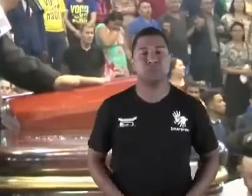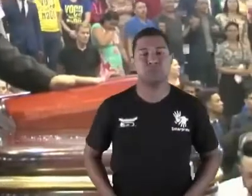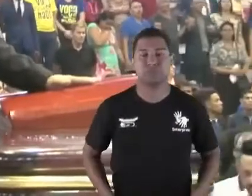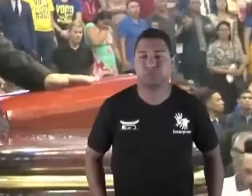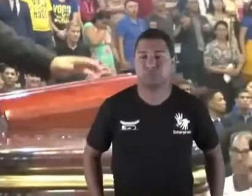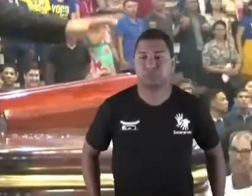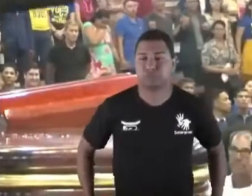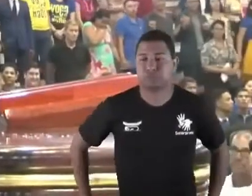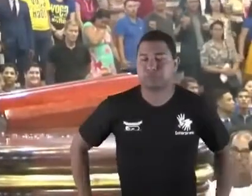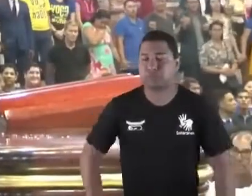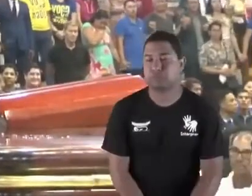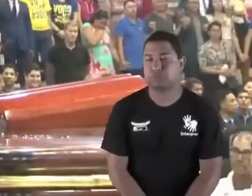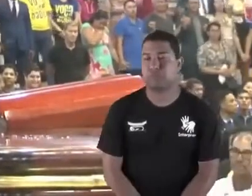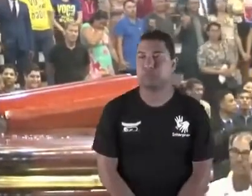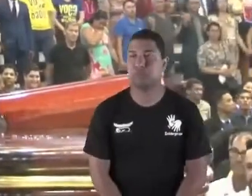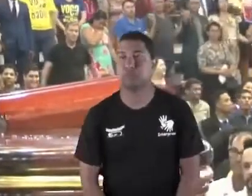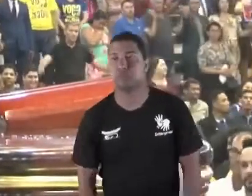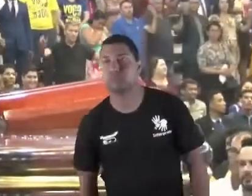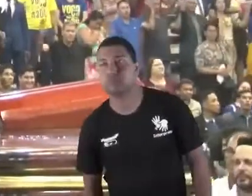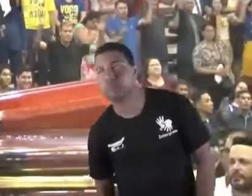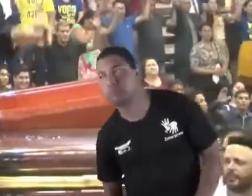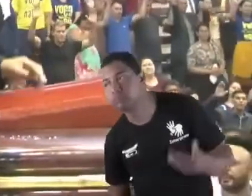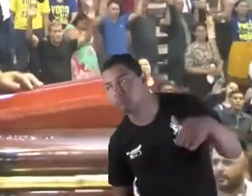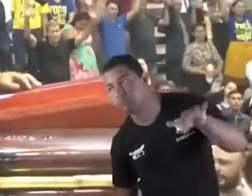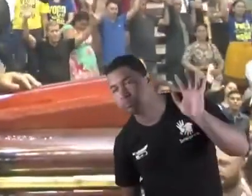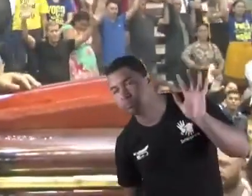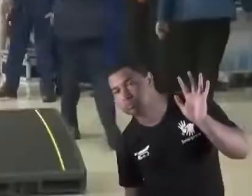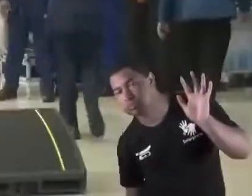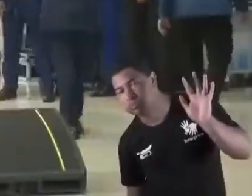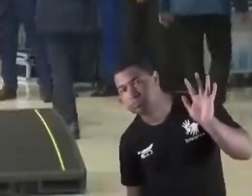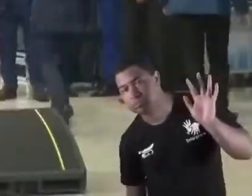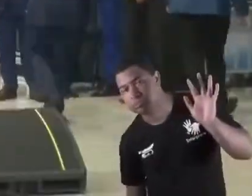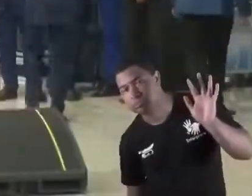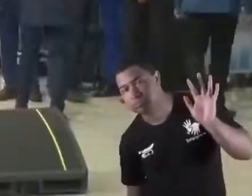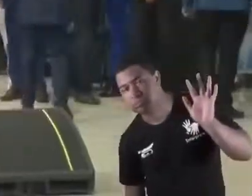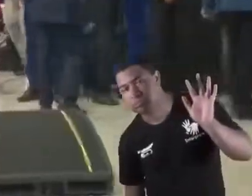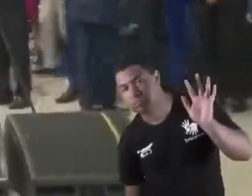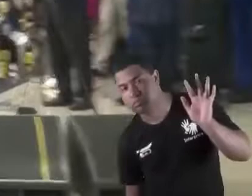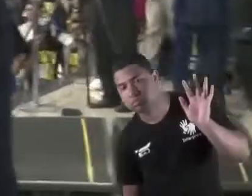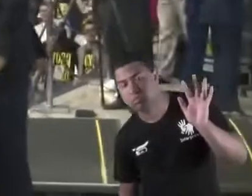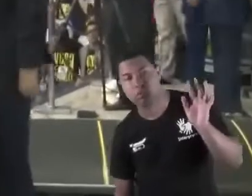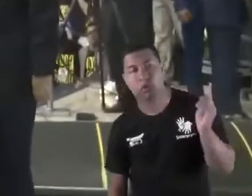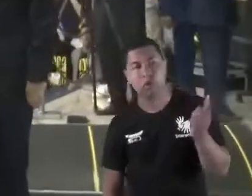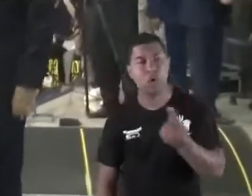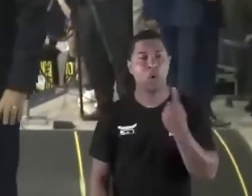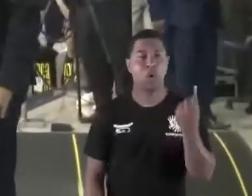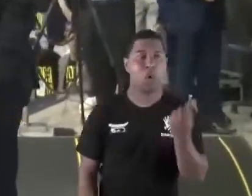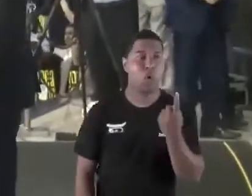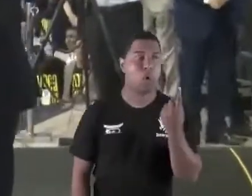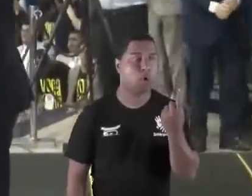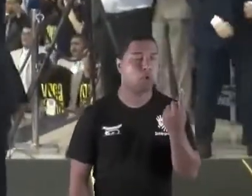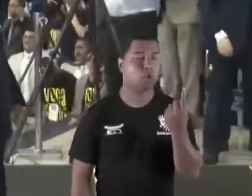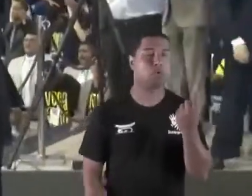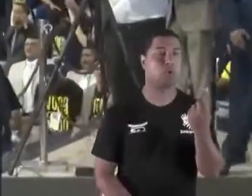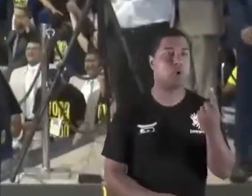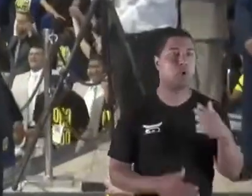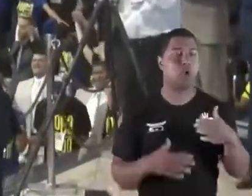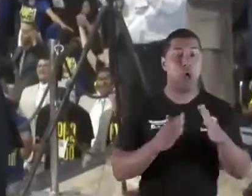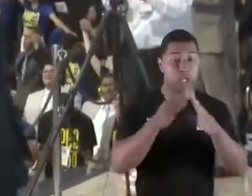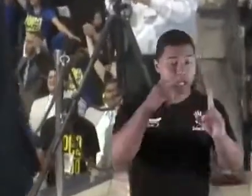Segure. Levante as mãos. Diga assim: nós somos a